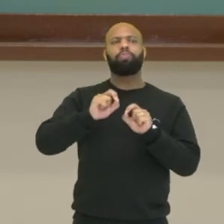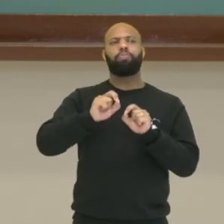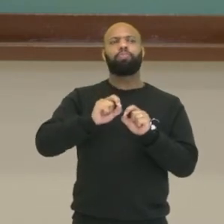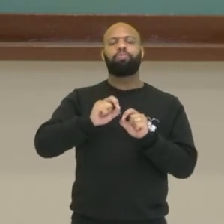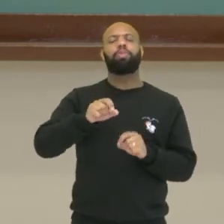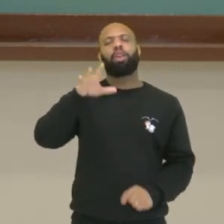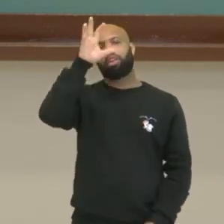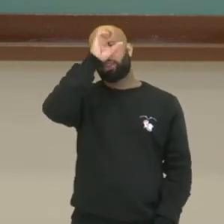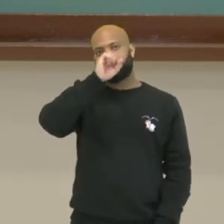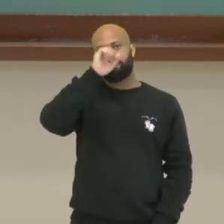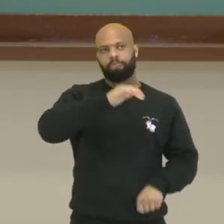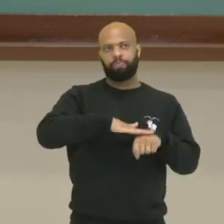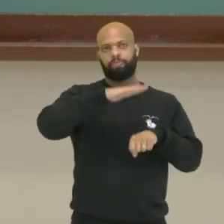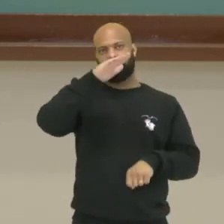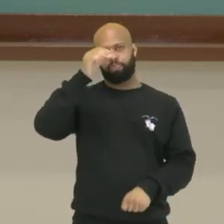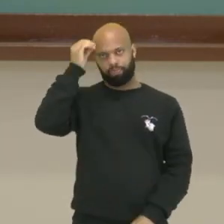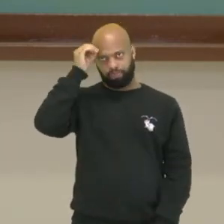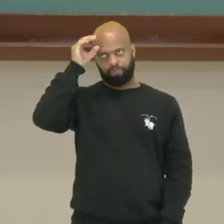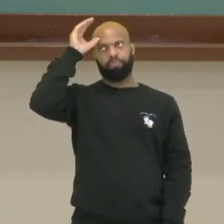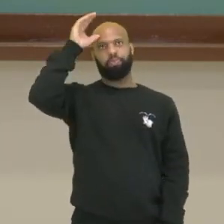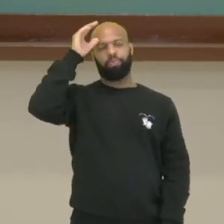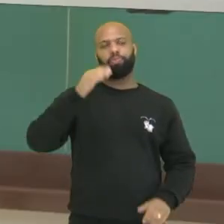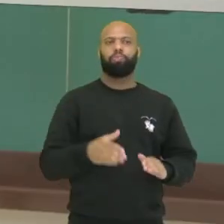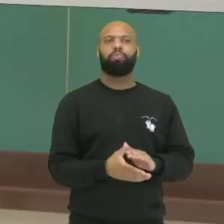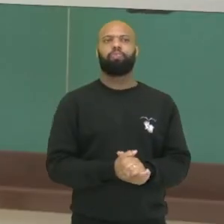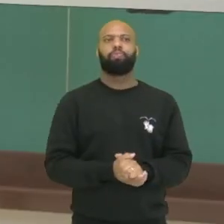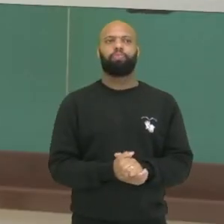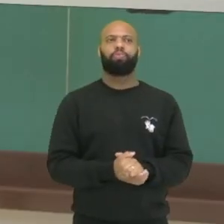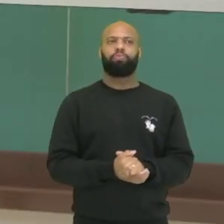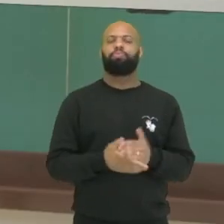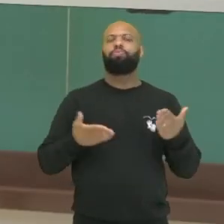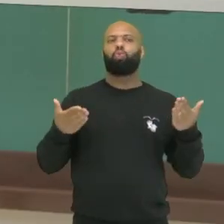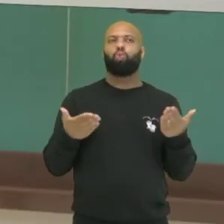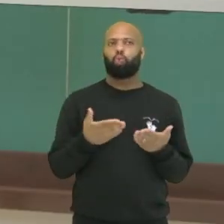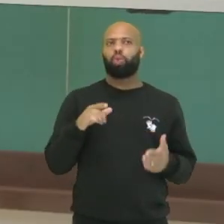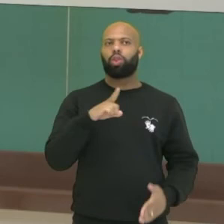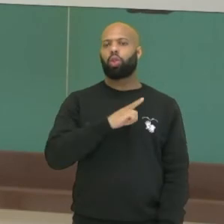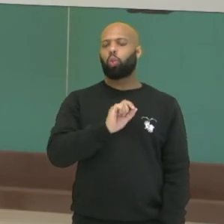preencher ainda mais o seu conhecimento. Bom, temos hoje a